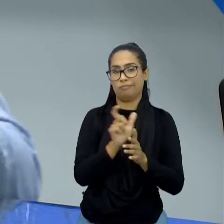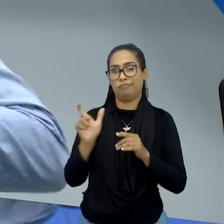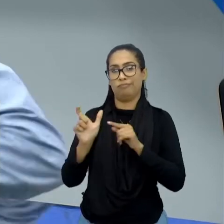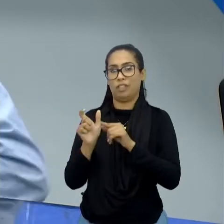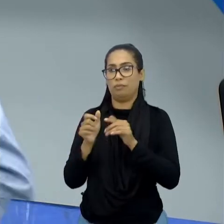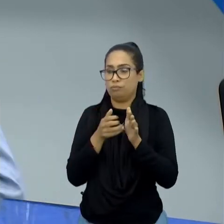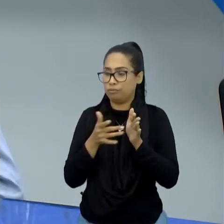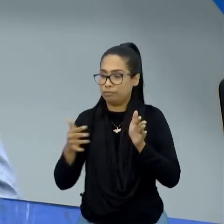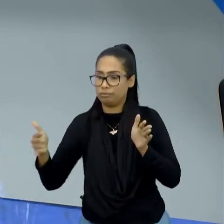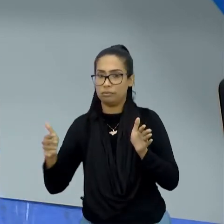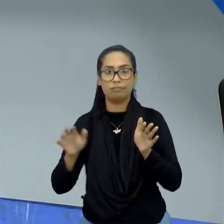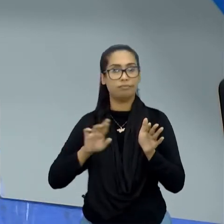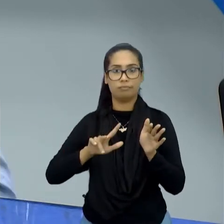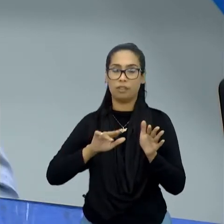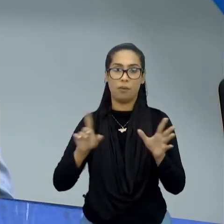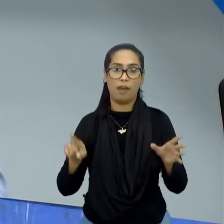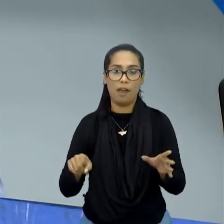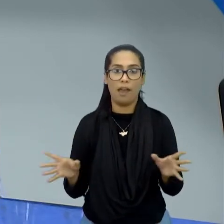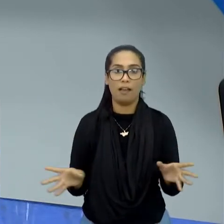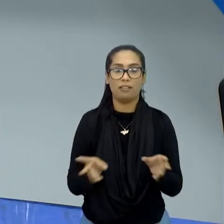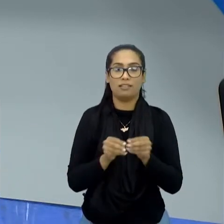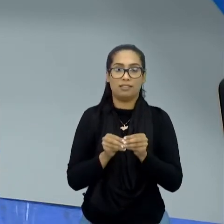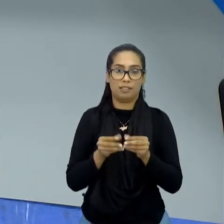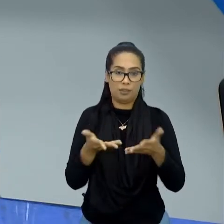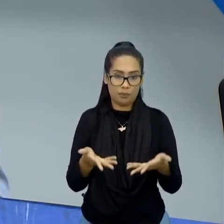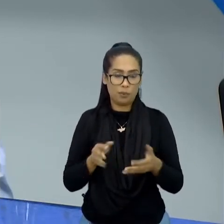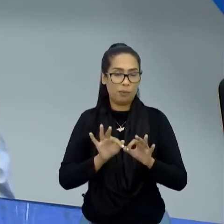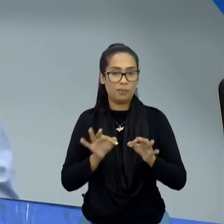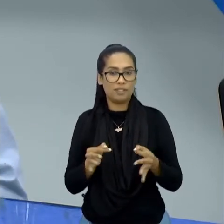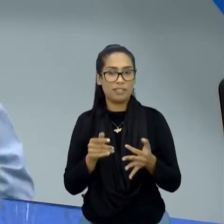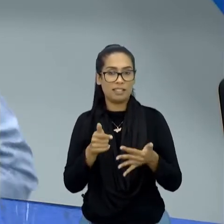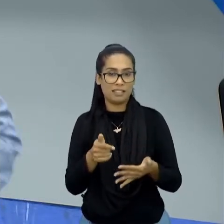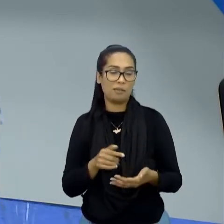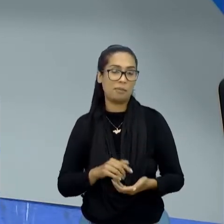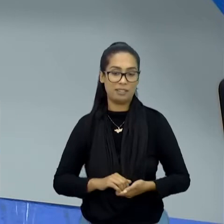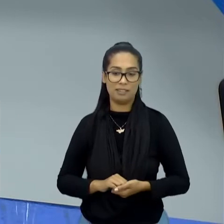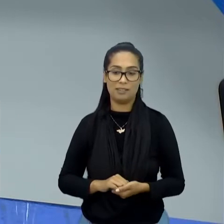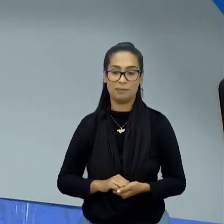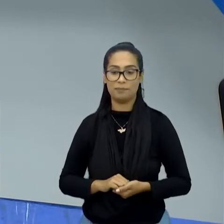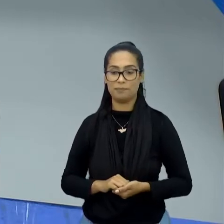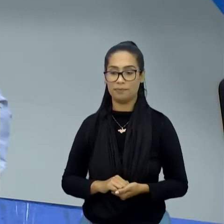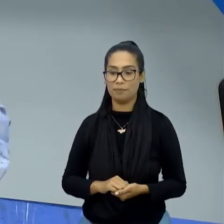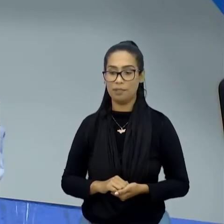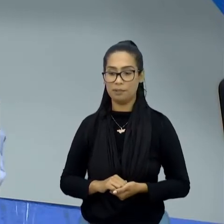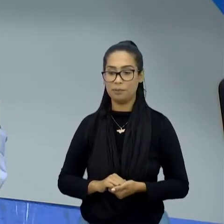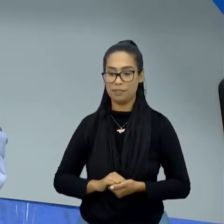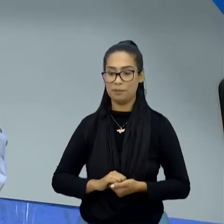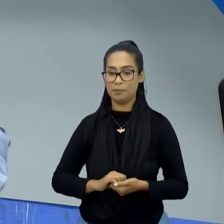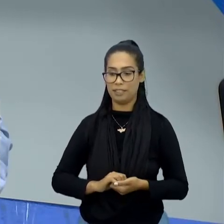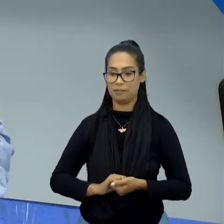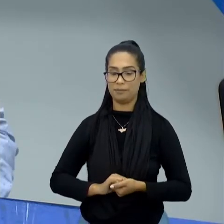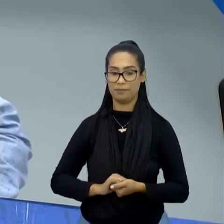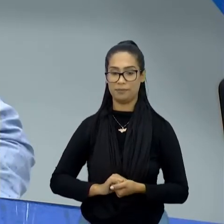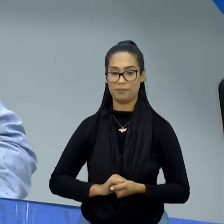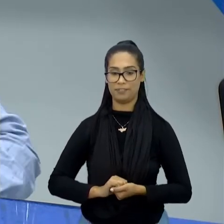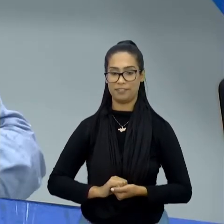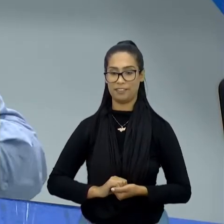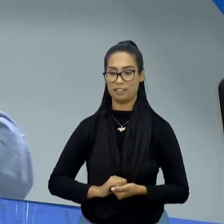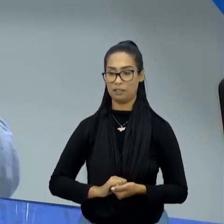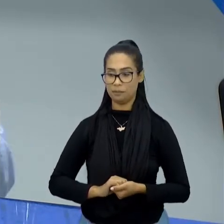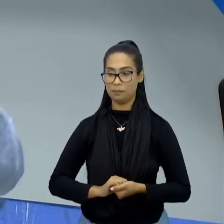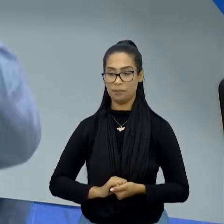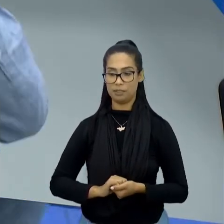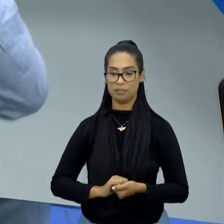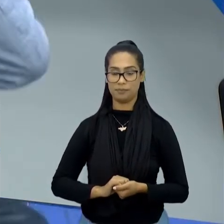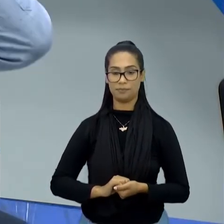vou fazer aqui uma definição que se alicerça bastante nas experiências que nós tivemos na digressão histórica, né?